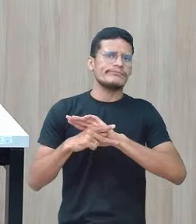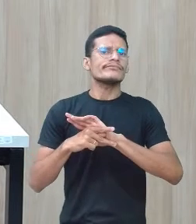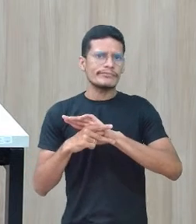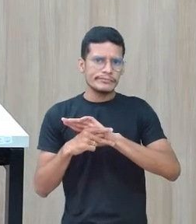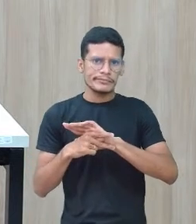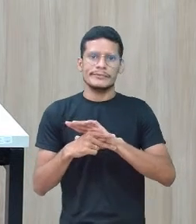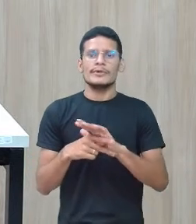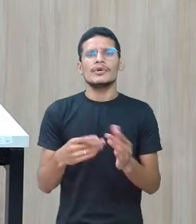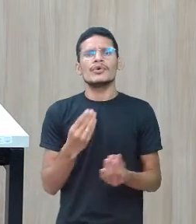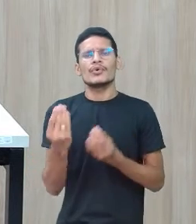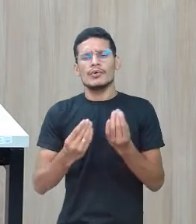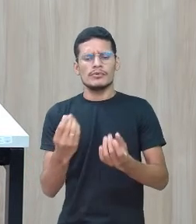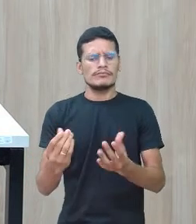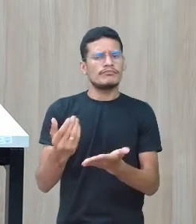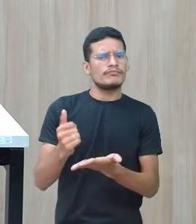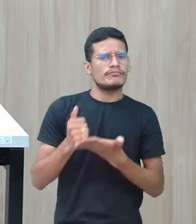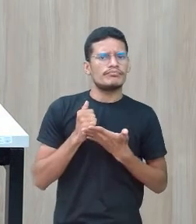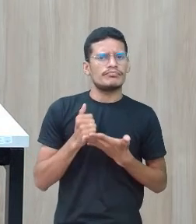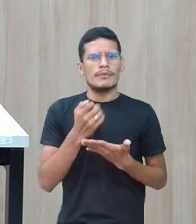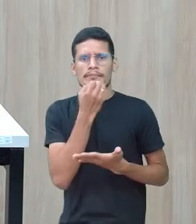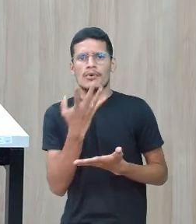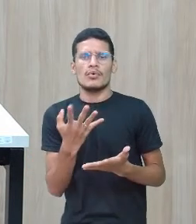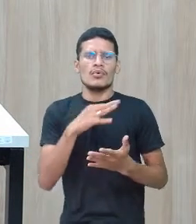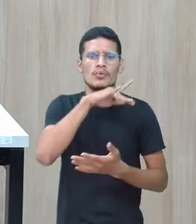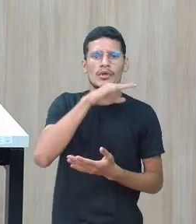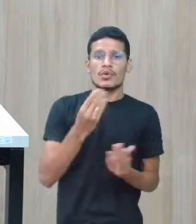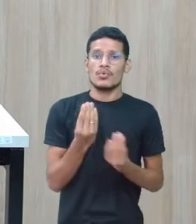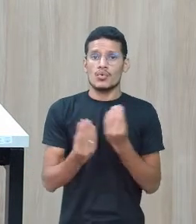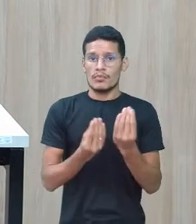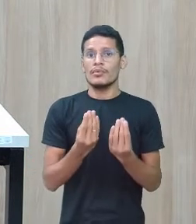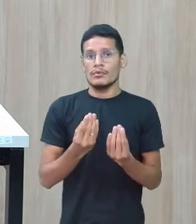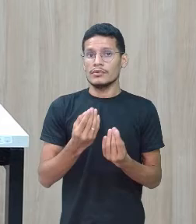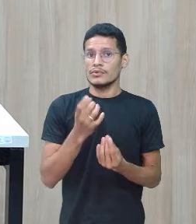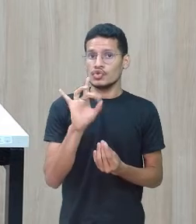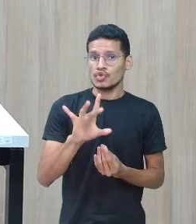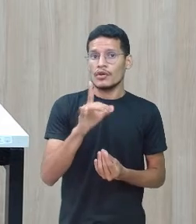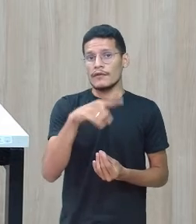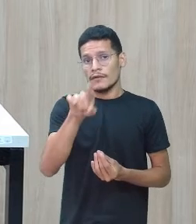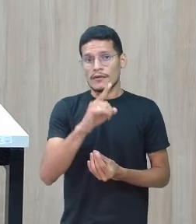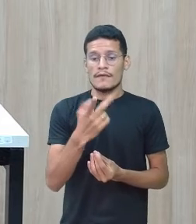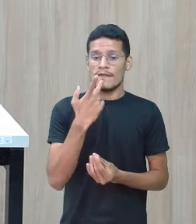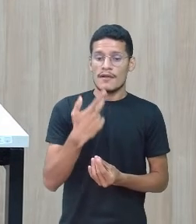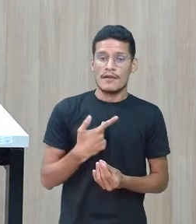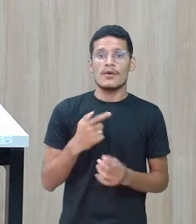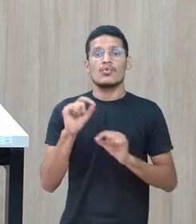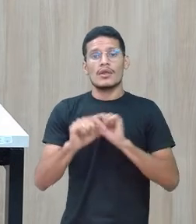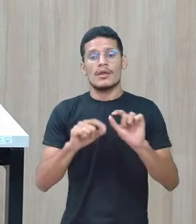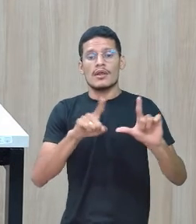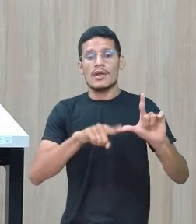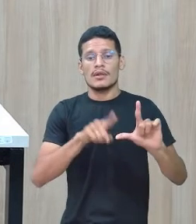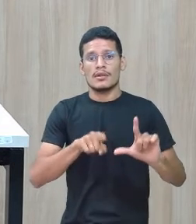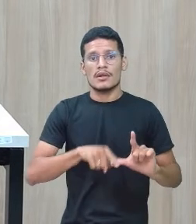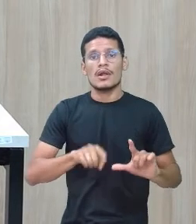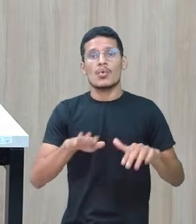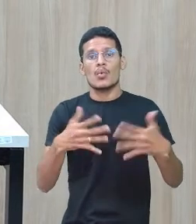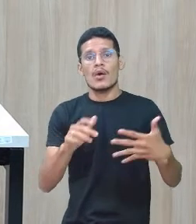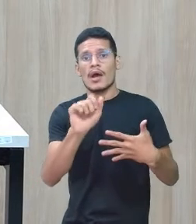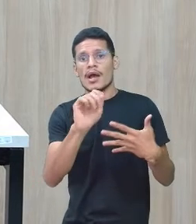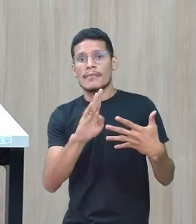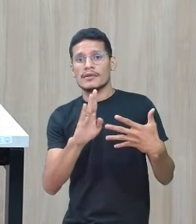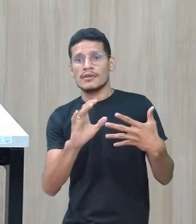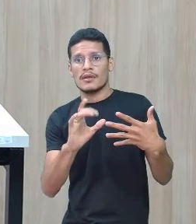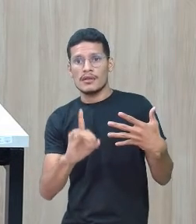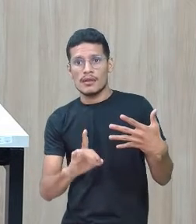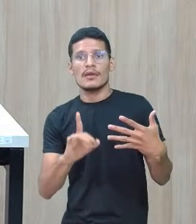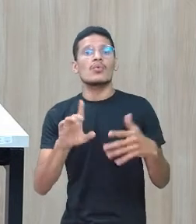trouxe, se foi bom, se foi ruim. E aí está a nossa questão, é só dizer qual a letrinha que está certa, em que realmente a